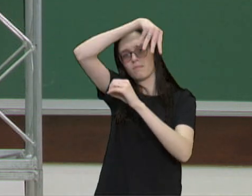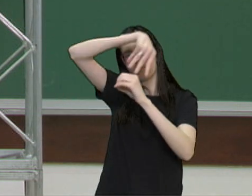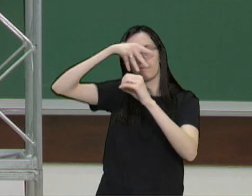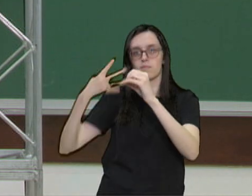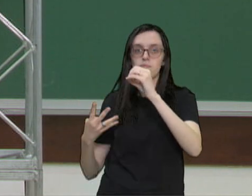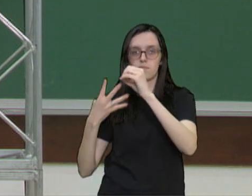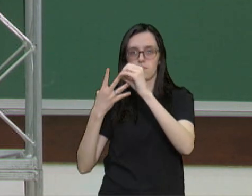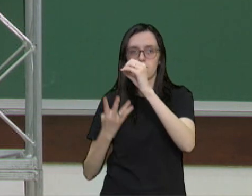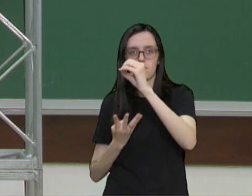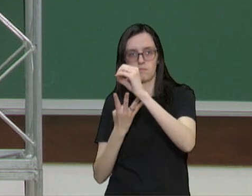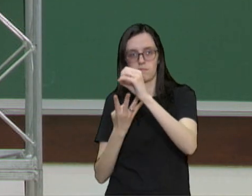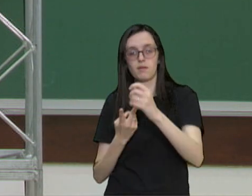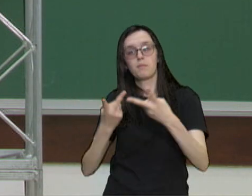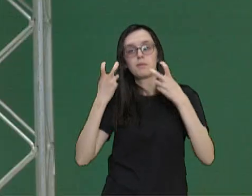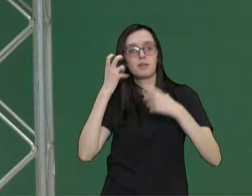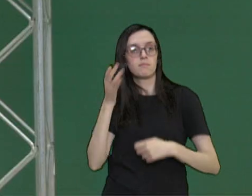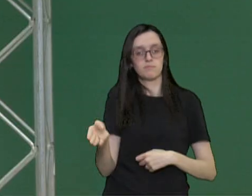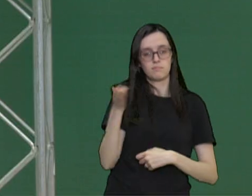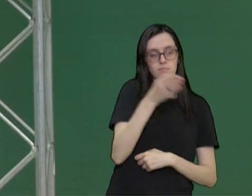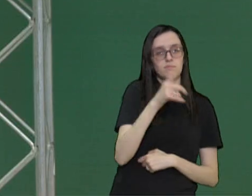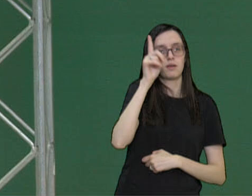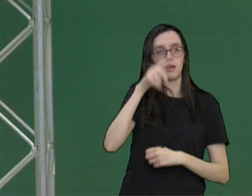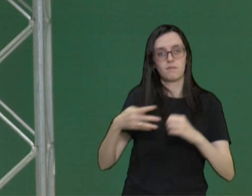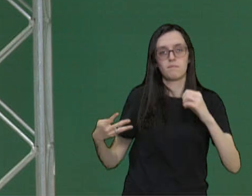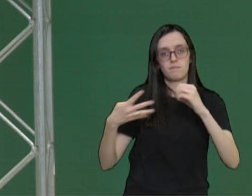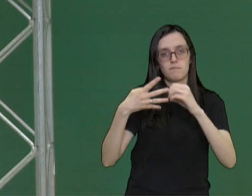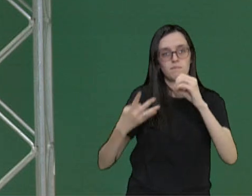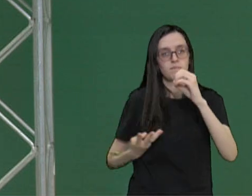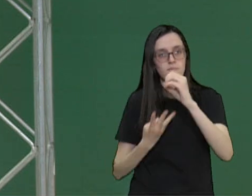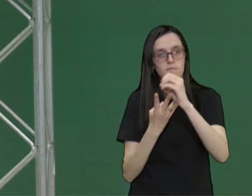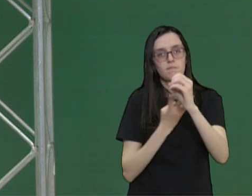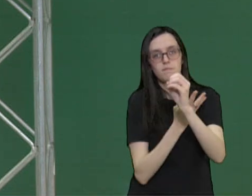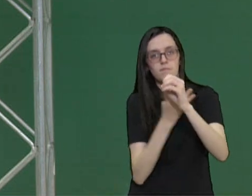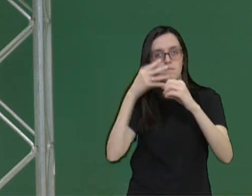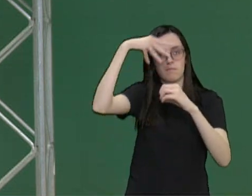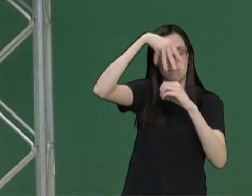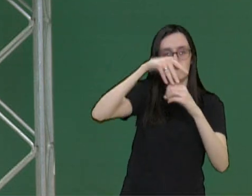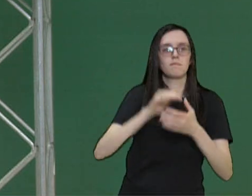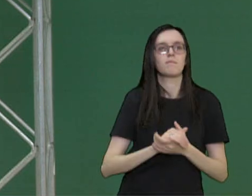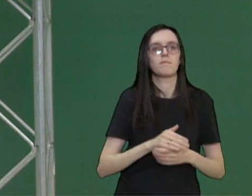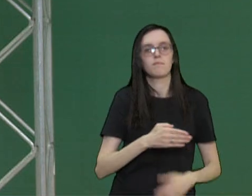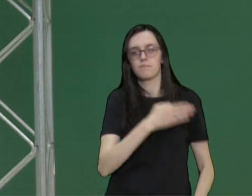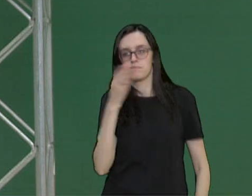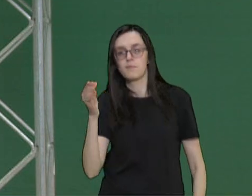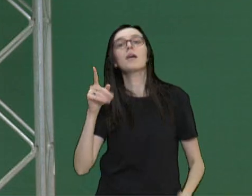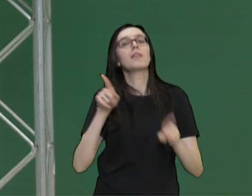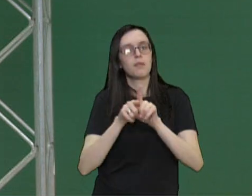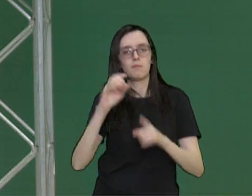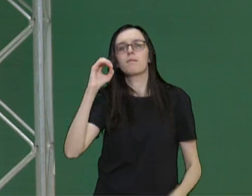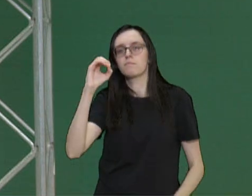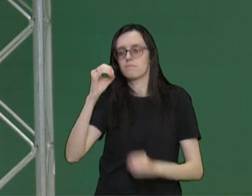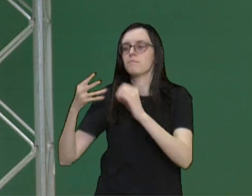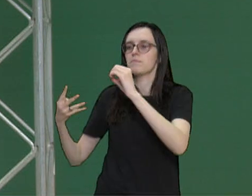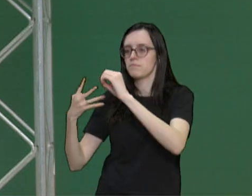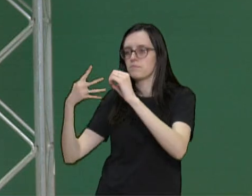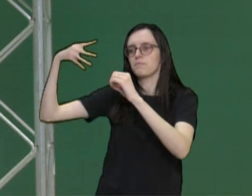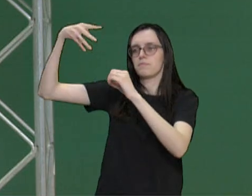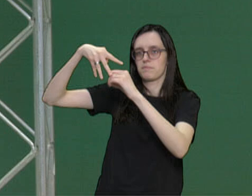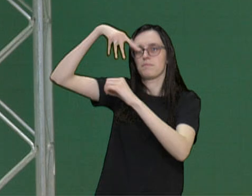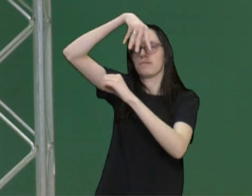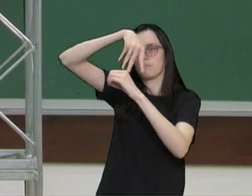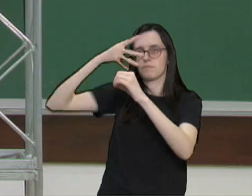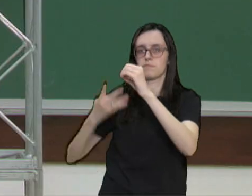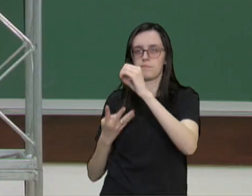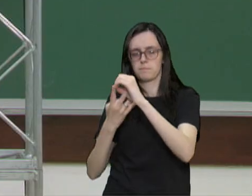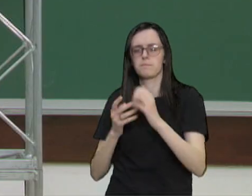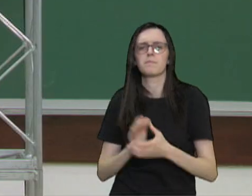que deste lado aqui nós temos linhas de campo entrando, do lado esquerdo, e do nosso lado direito também temos linhas de campo entrando. Tem